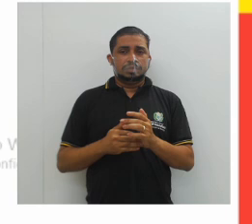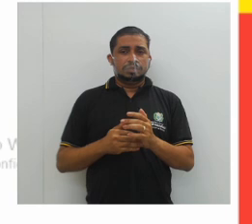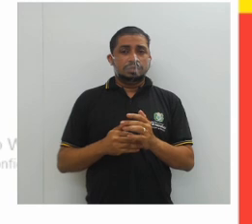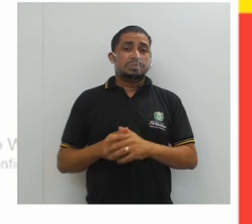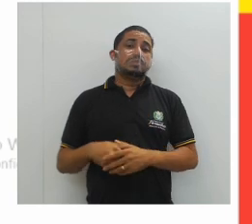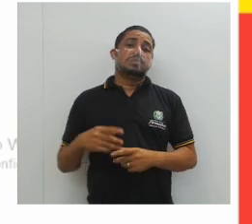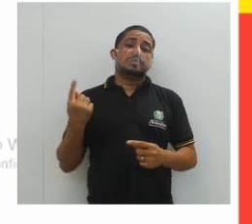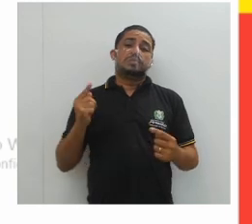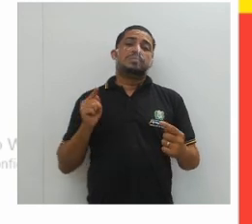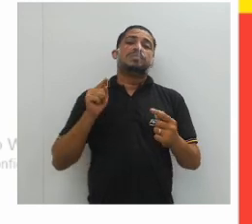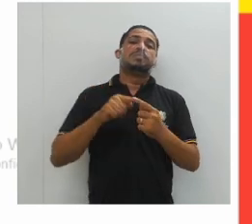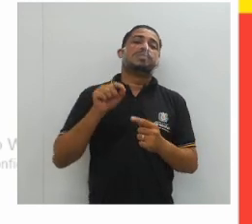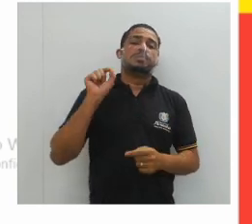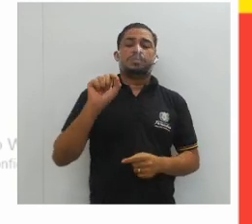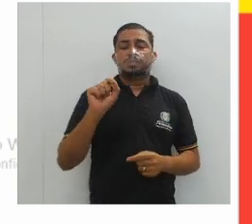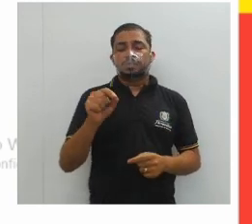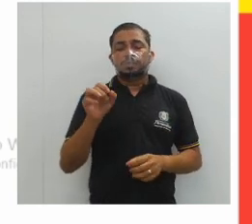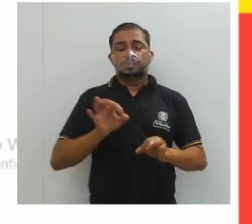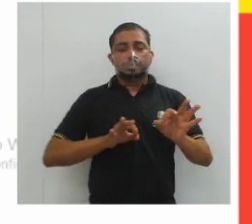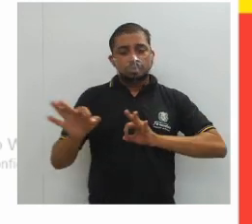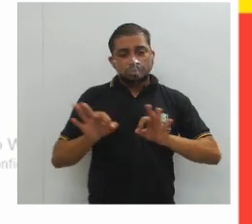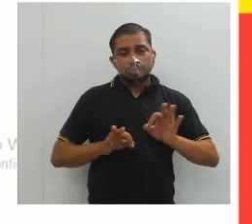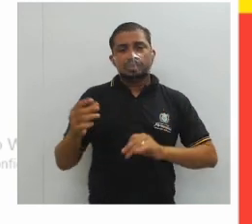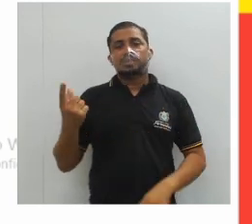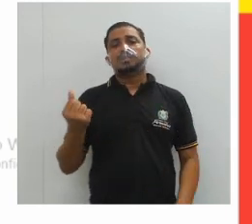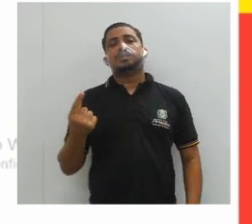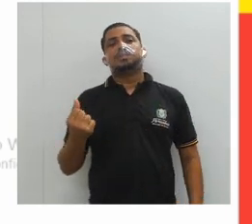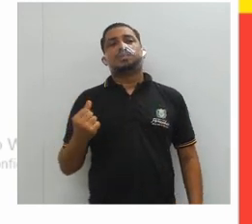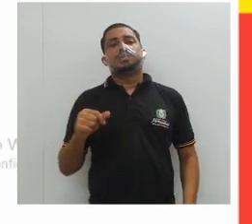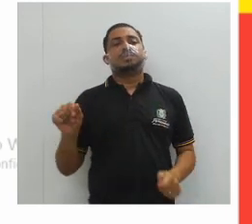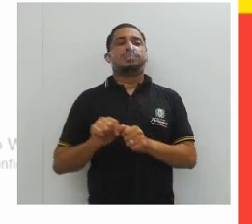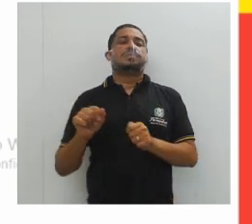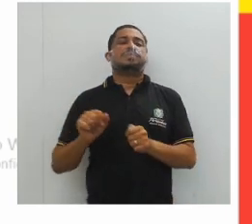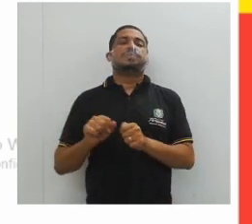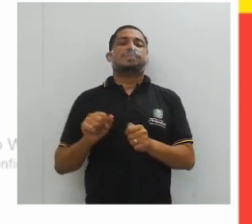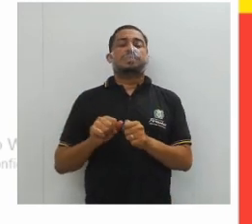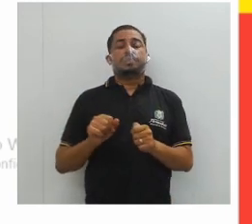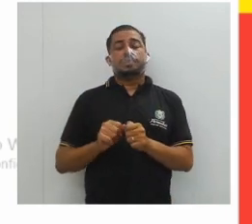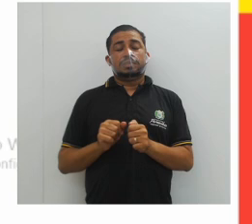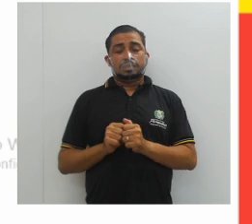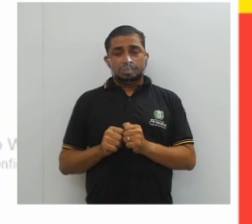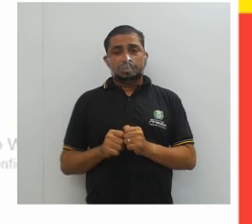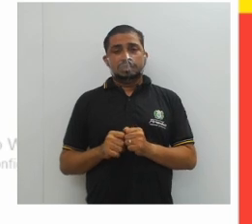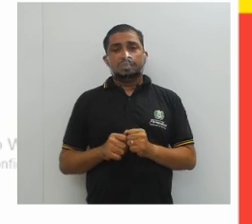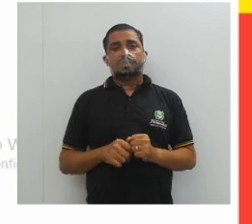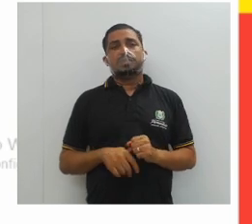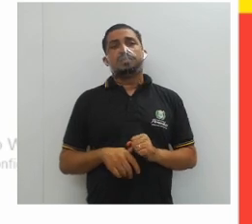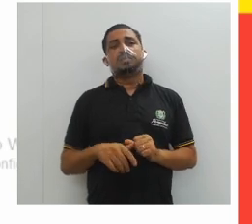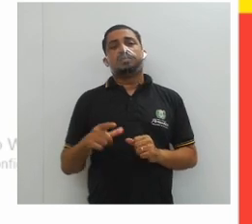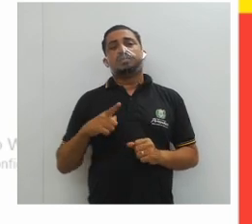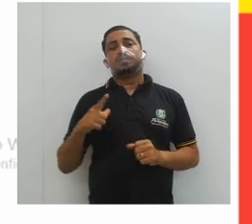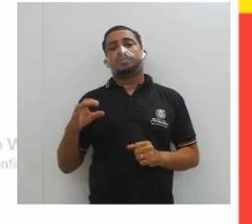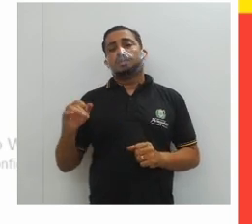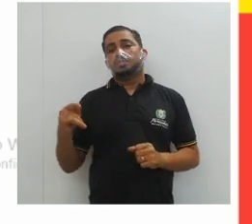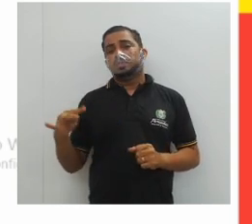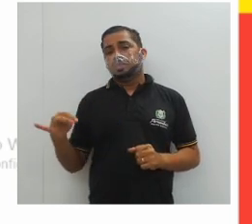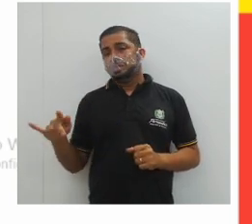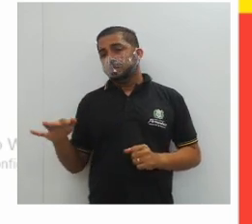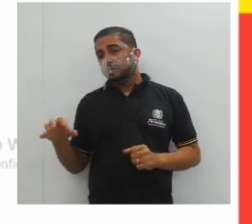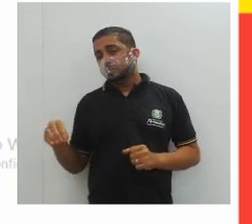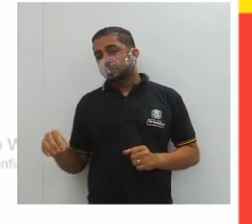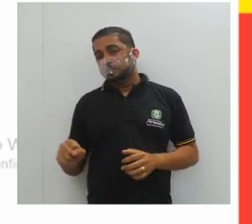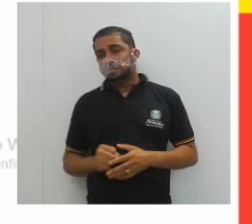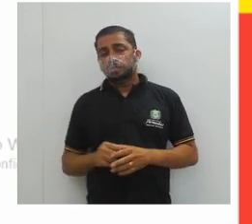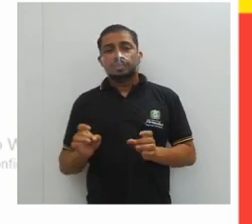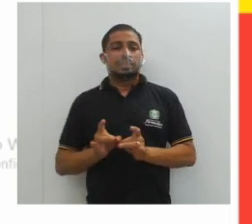isso com o objetivo de quê? De controlar o preço e fazer um desarme do capitalismo, que é a